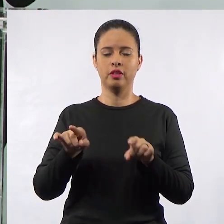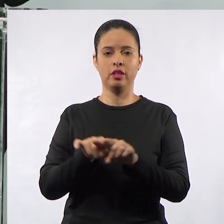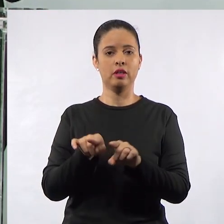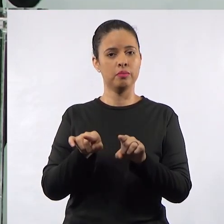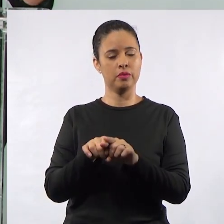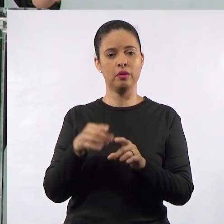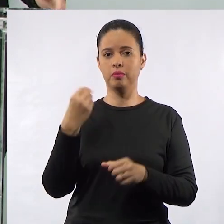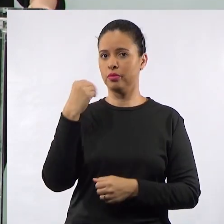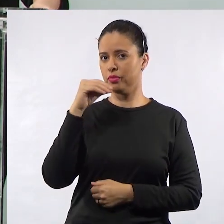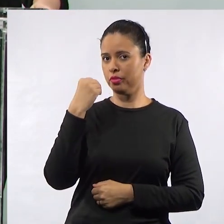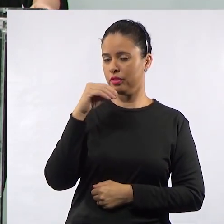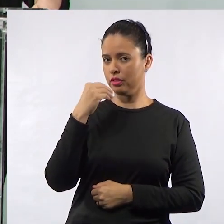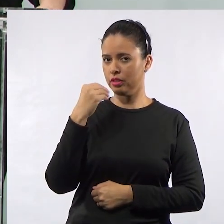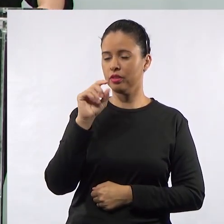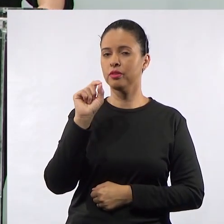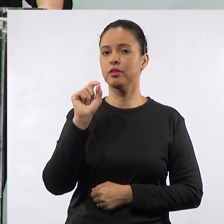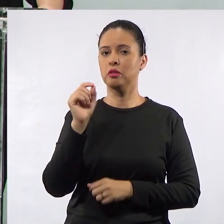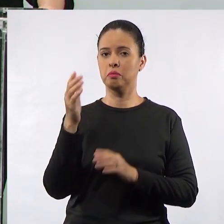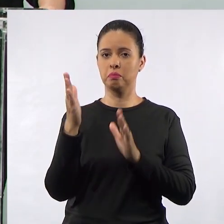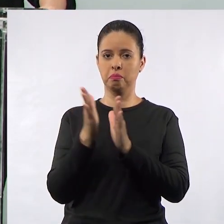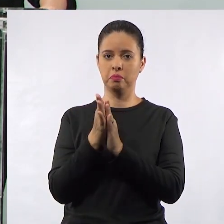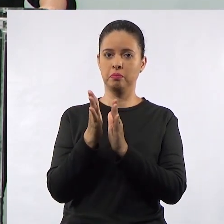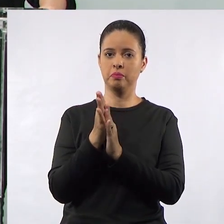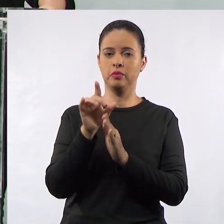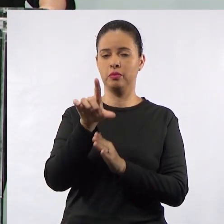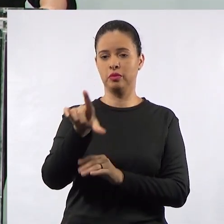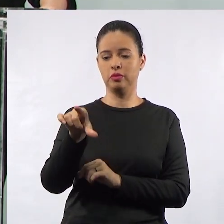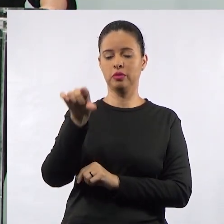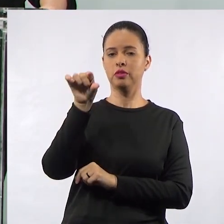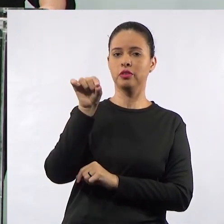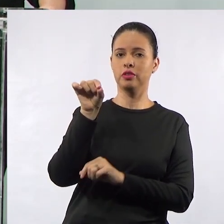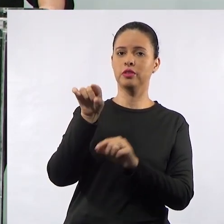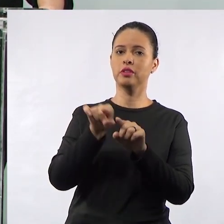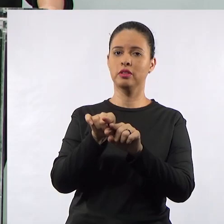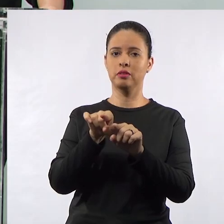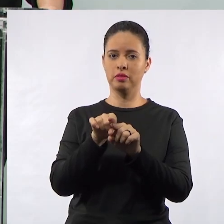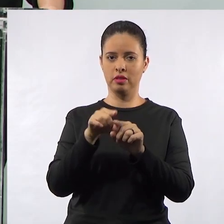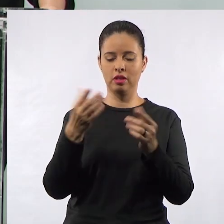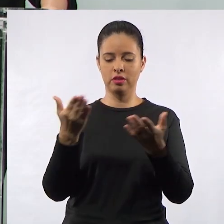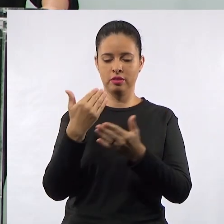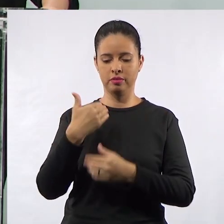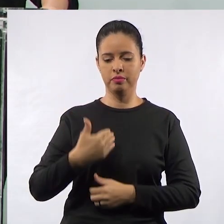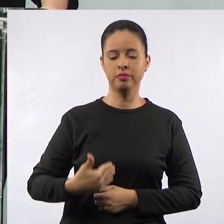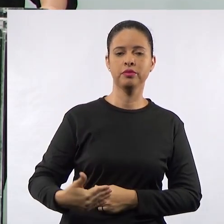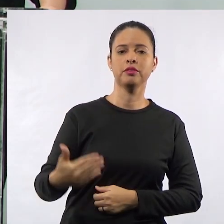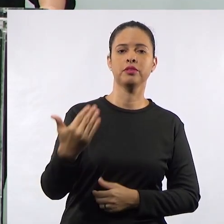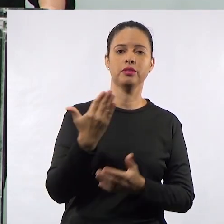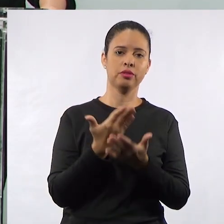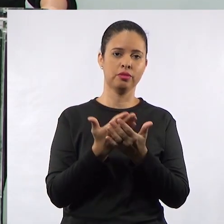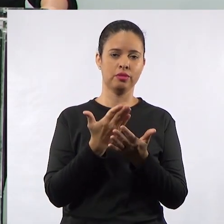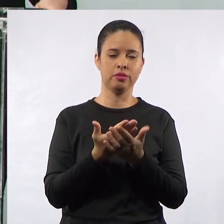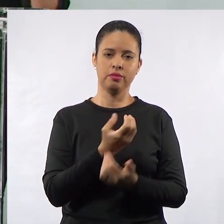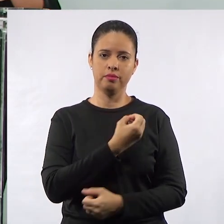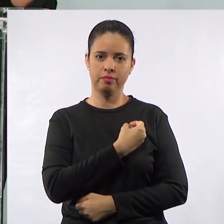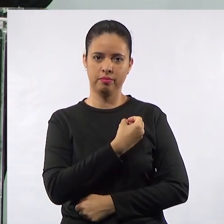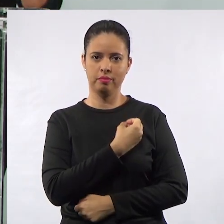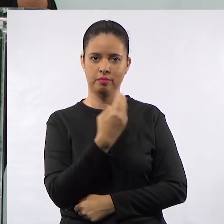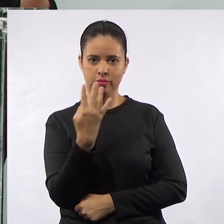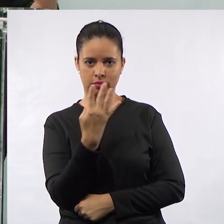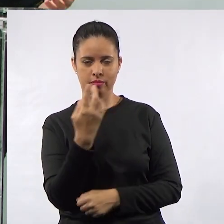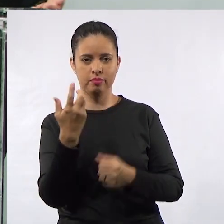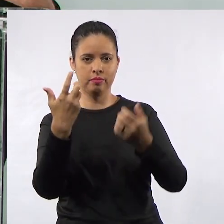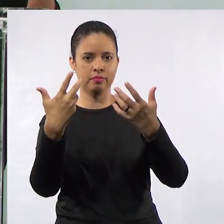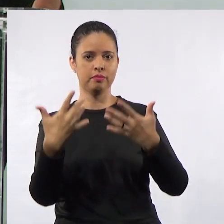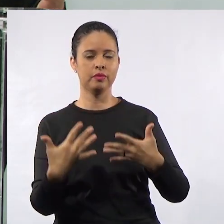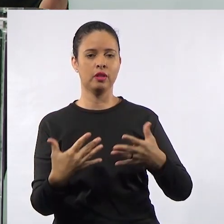estou te dando aproveitar oportunidade para te dar os parabéns pela escolha e aqui a gente vai dar continuidade nessa nossa aula número 4 ainda